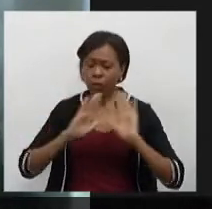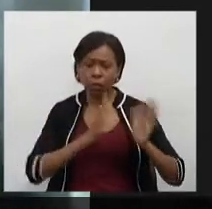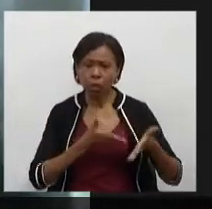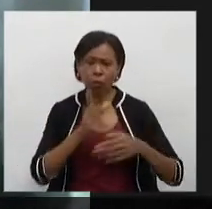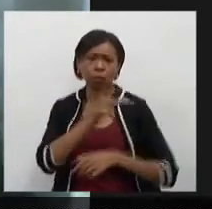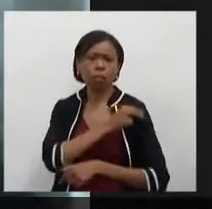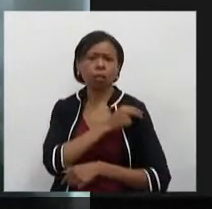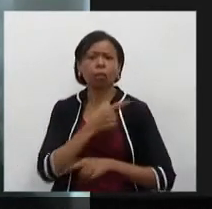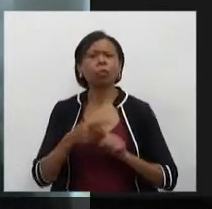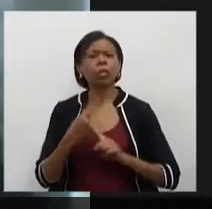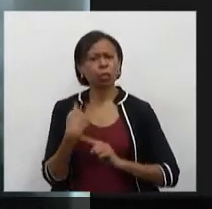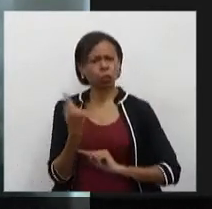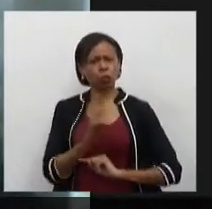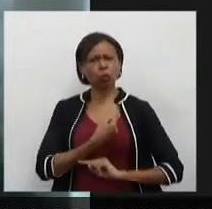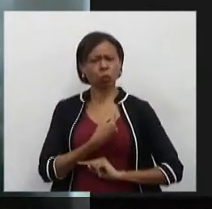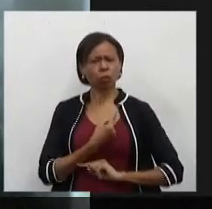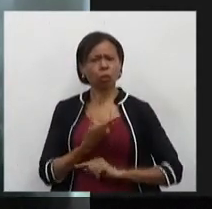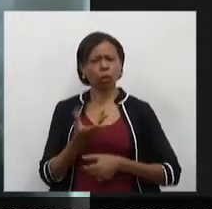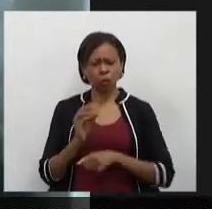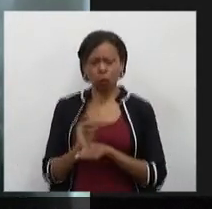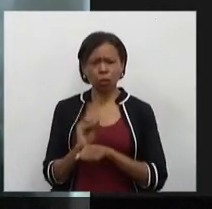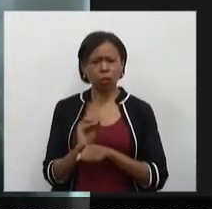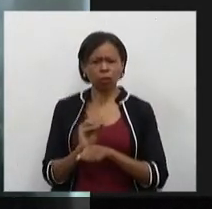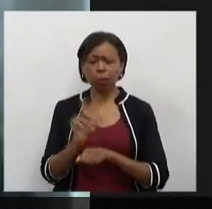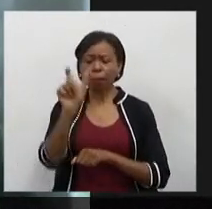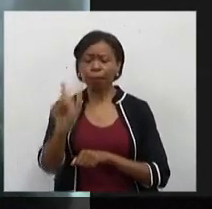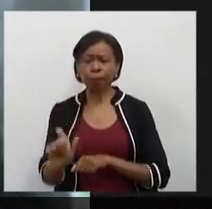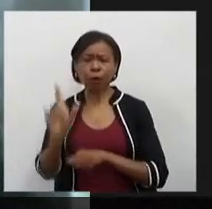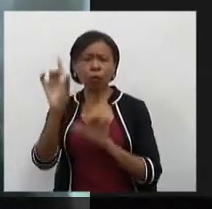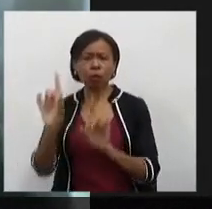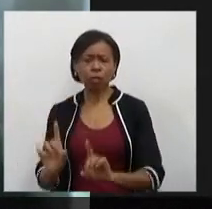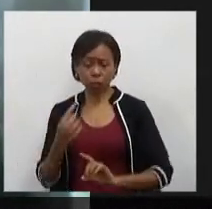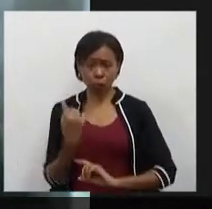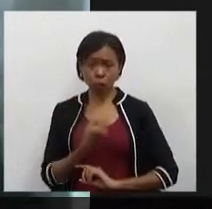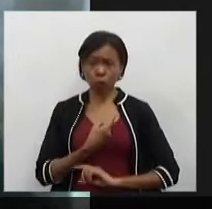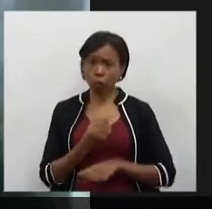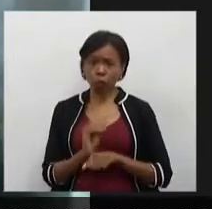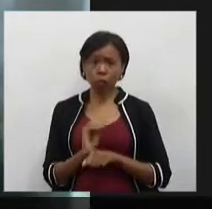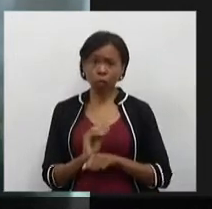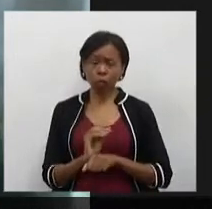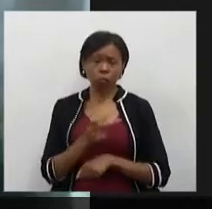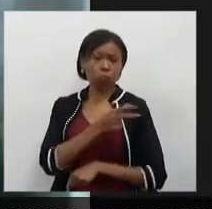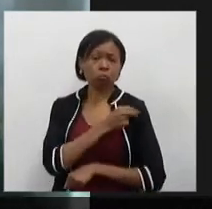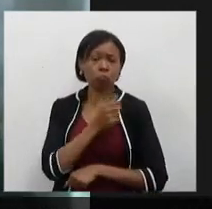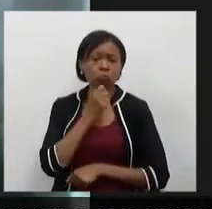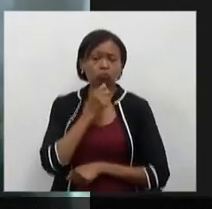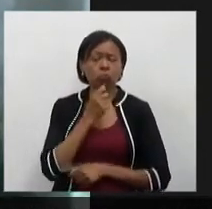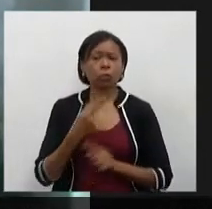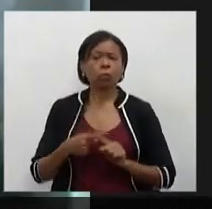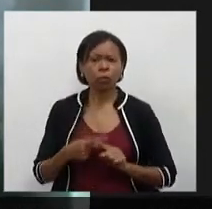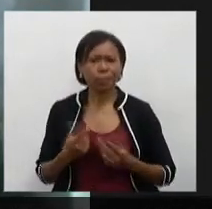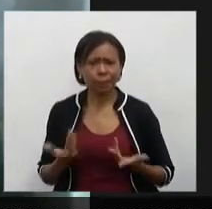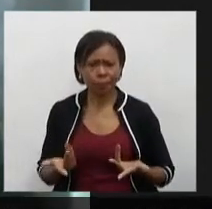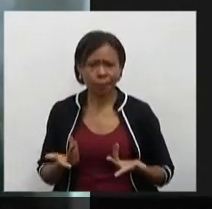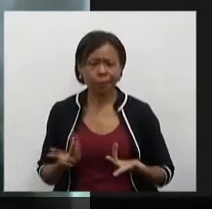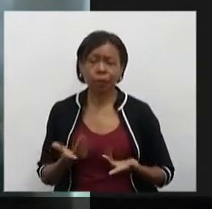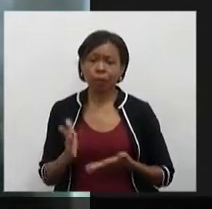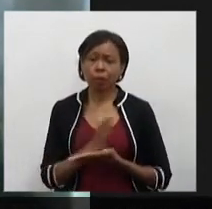com deficiência, ainda não estamos contemplados? Pessoas que podem ficar sozinhas